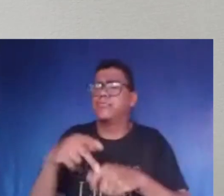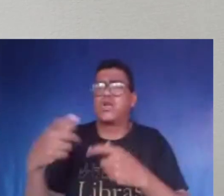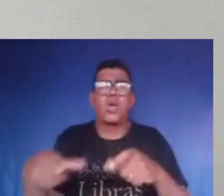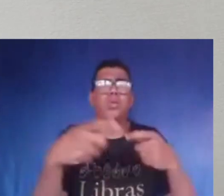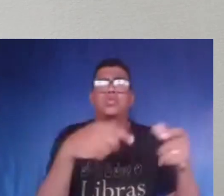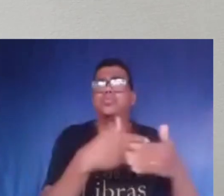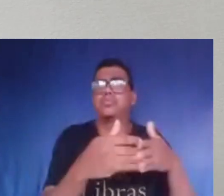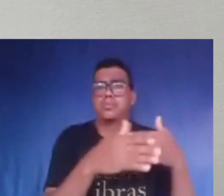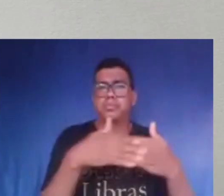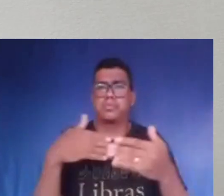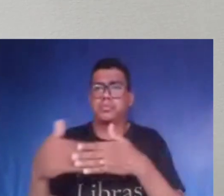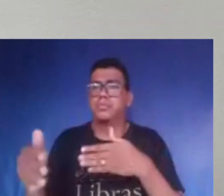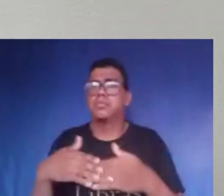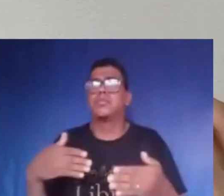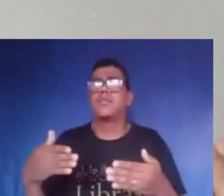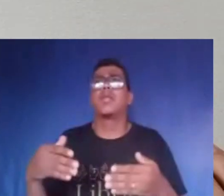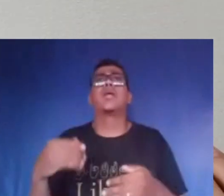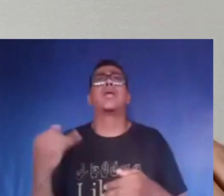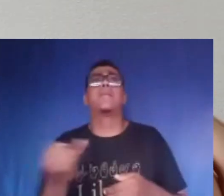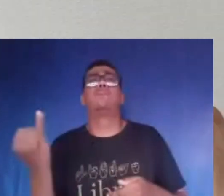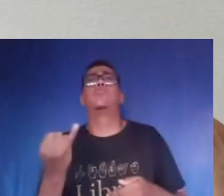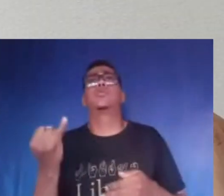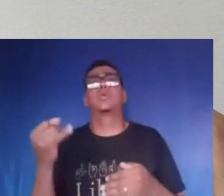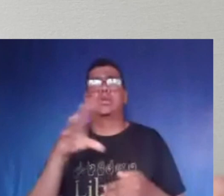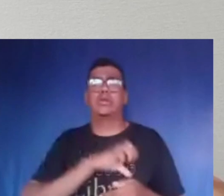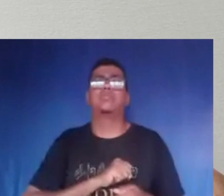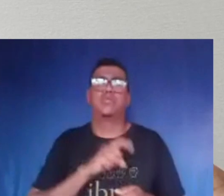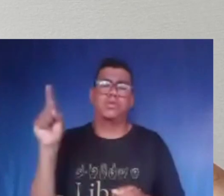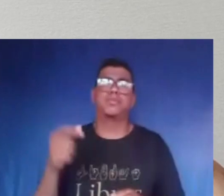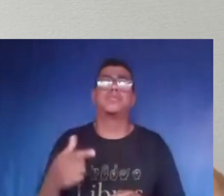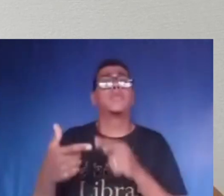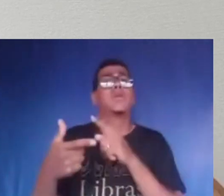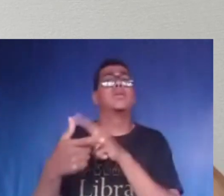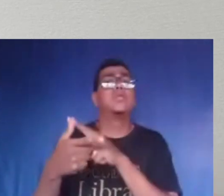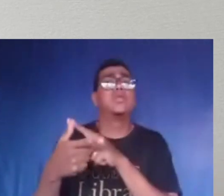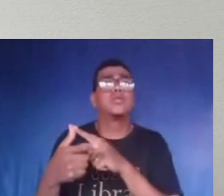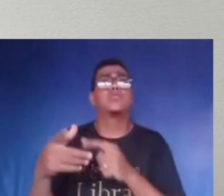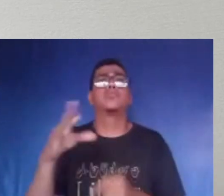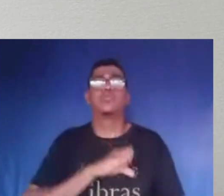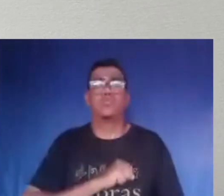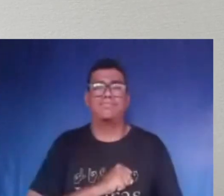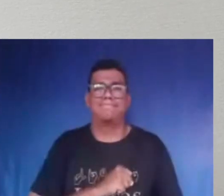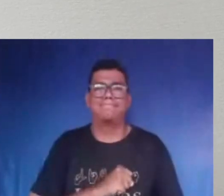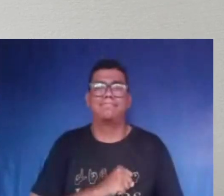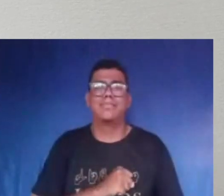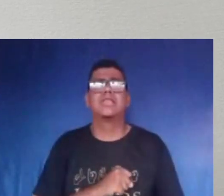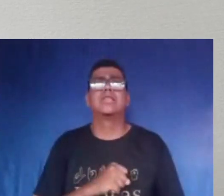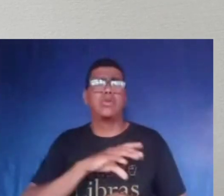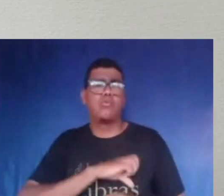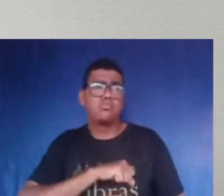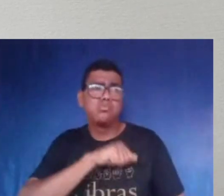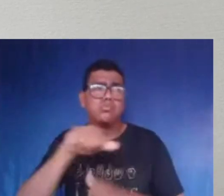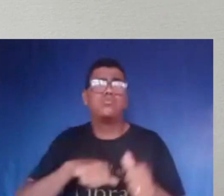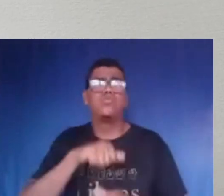1,7. Nós falamos de poder, nós falamos agora de amor, e amor também não é só solidariedade nesse sentido do alimento, mas tem pessoas que precisam de